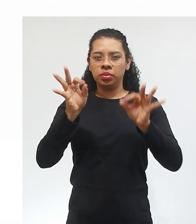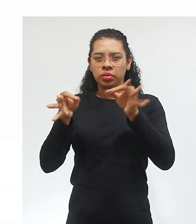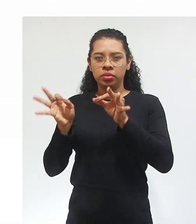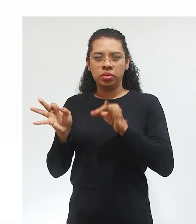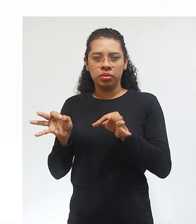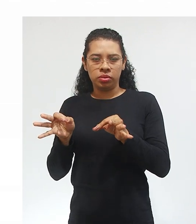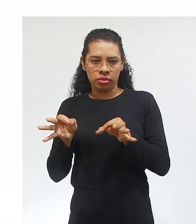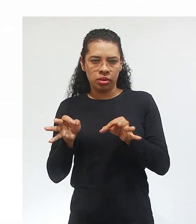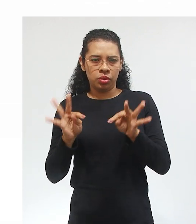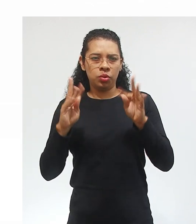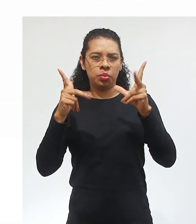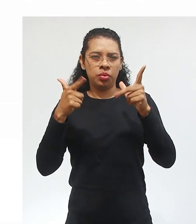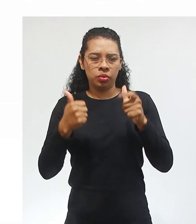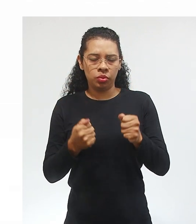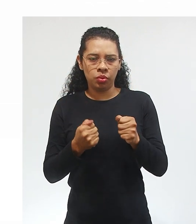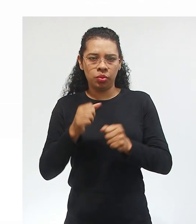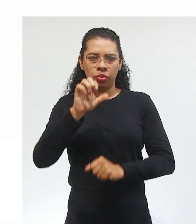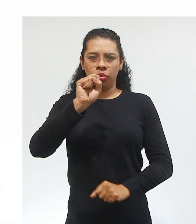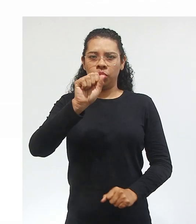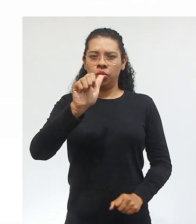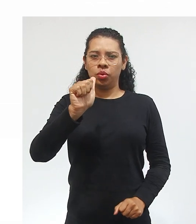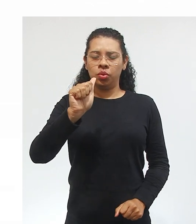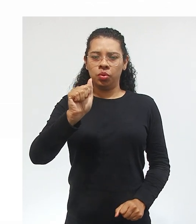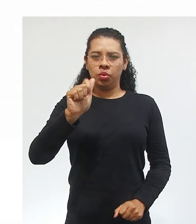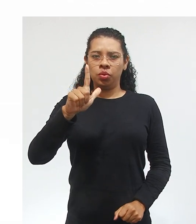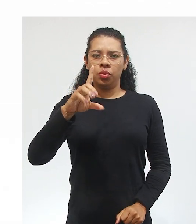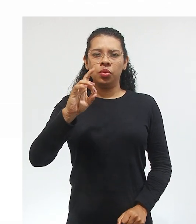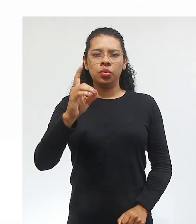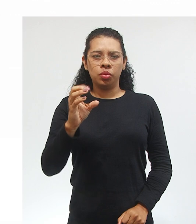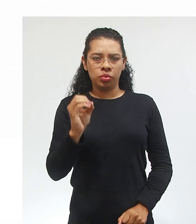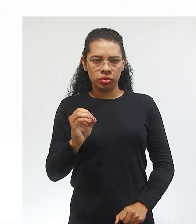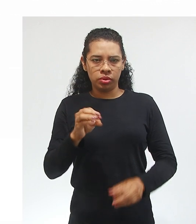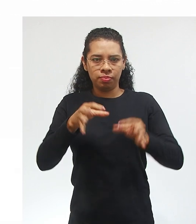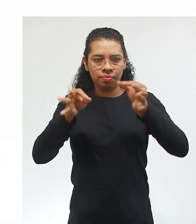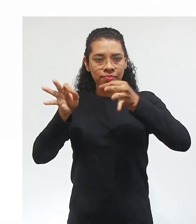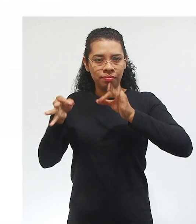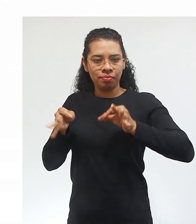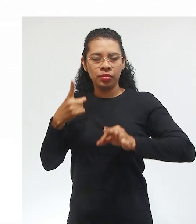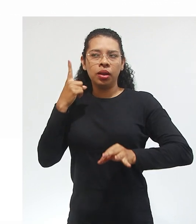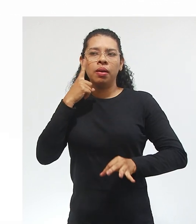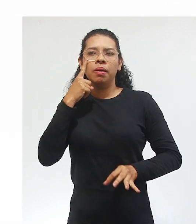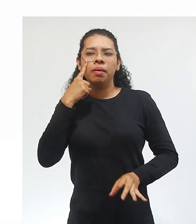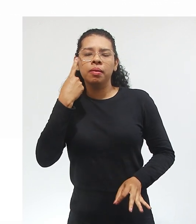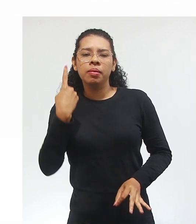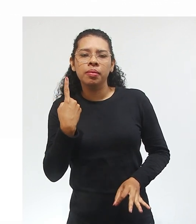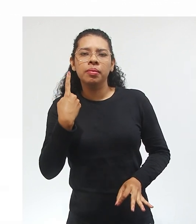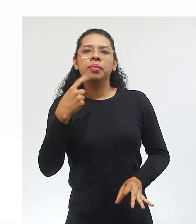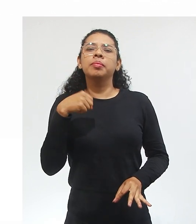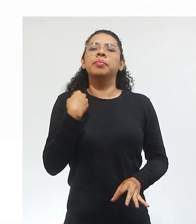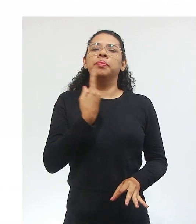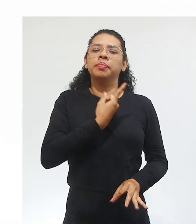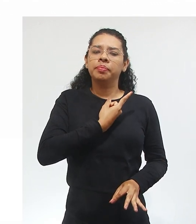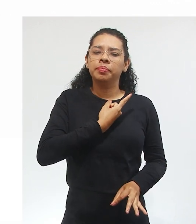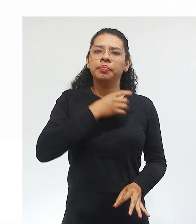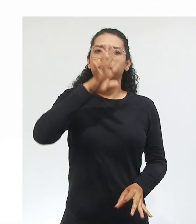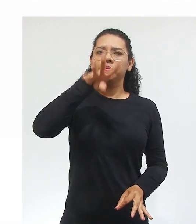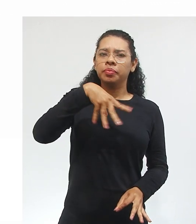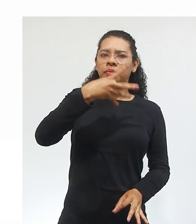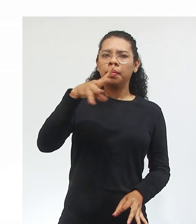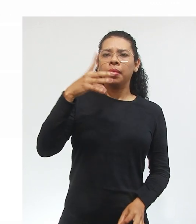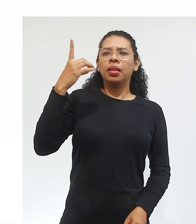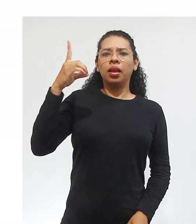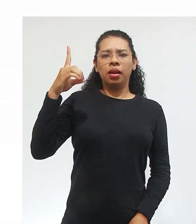razonetes para colocar aqui apenas os saldos corretos. Então, lá o caixa, sabia que era nos débitos, né? Então, nós lançamos aqui